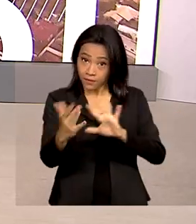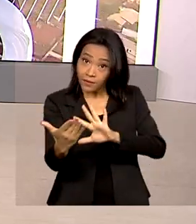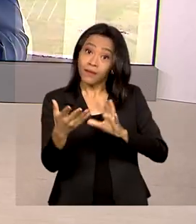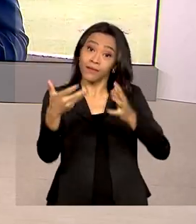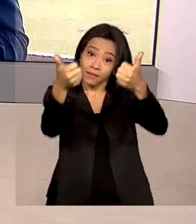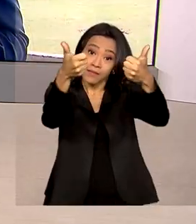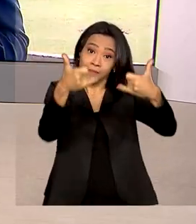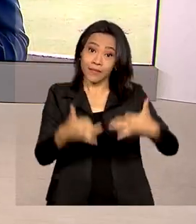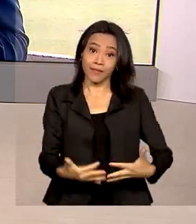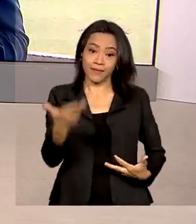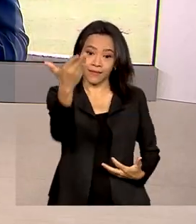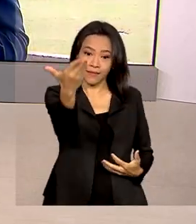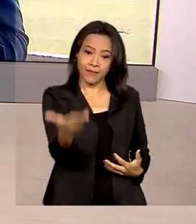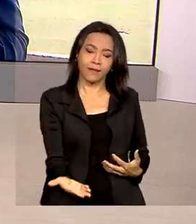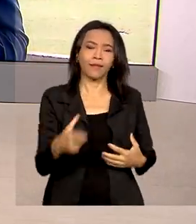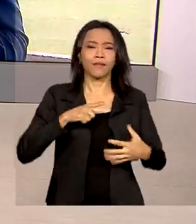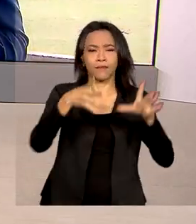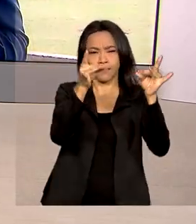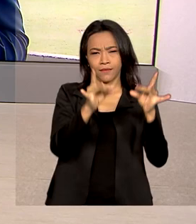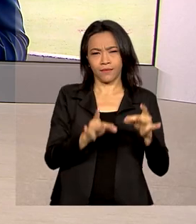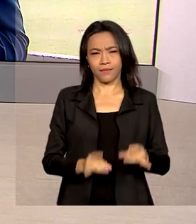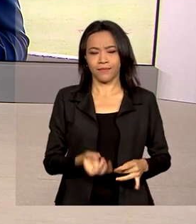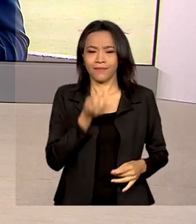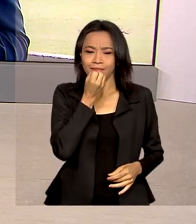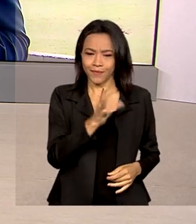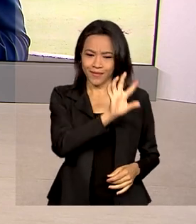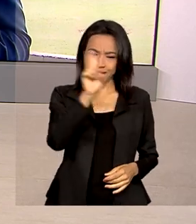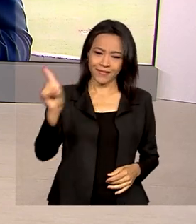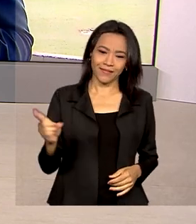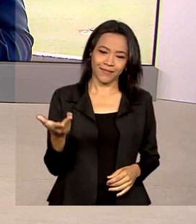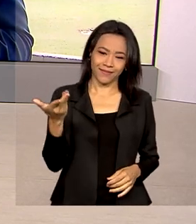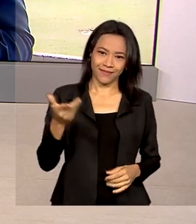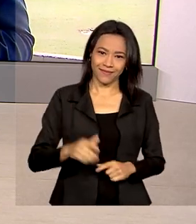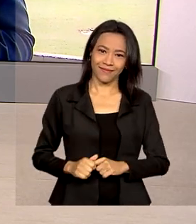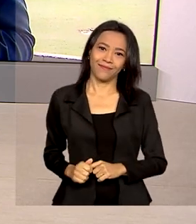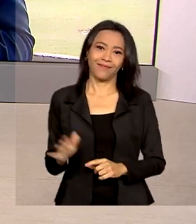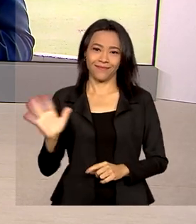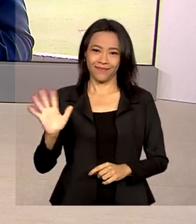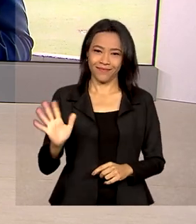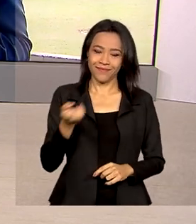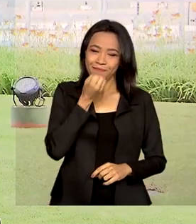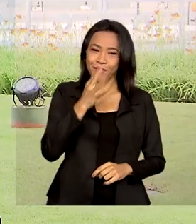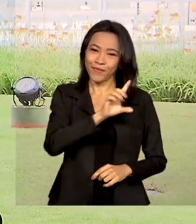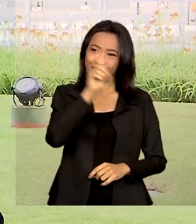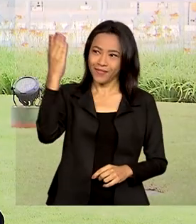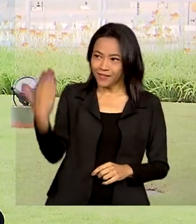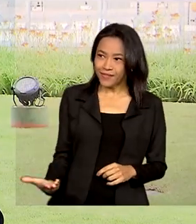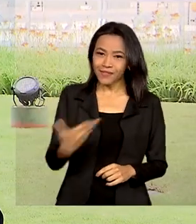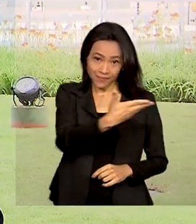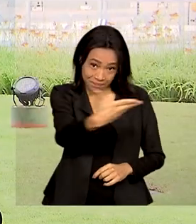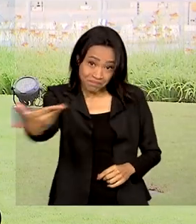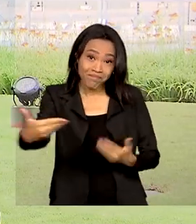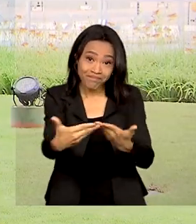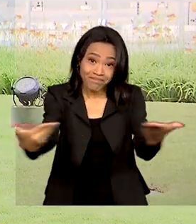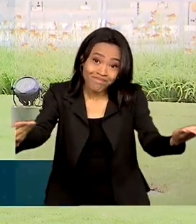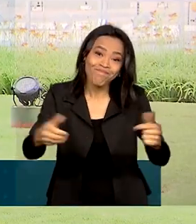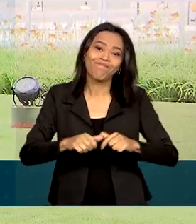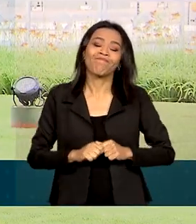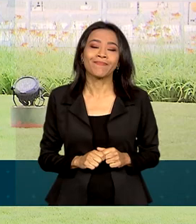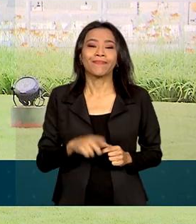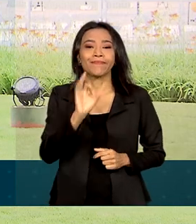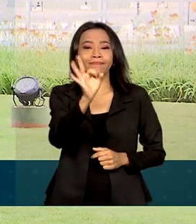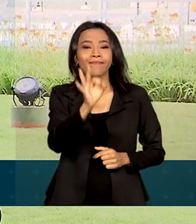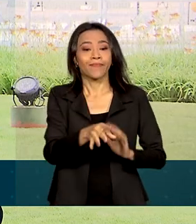repórter Glauco de Queiroz, que tem os detalhes pra gente. Bom dia, Glauco. Olá, Mara. Bom dia pra você, bom dia a todos. É isso mesmo, o texto